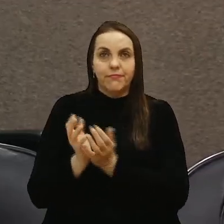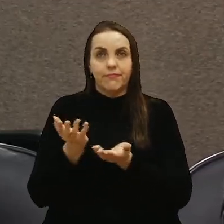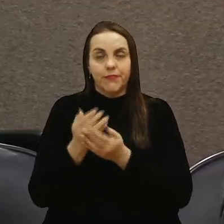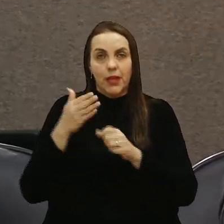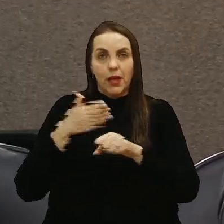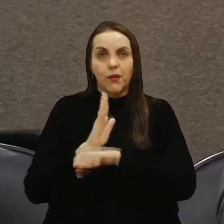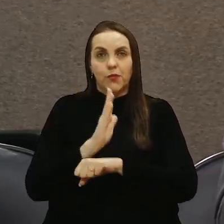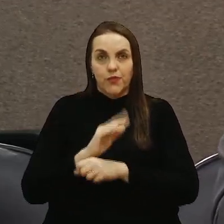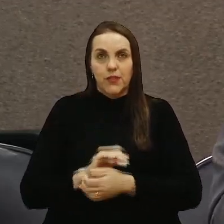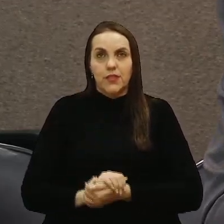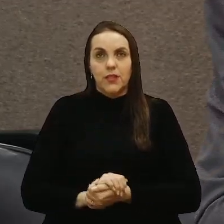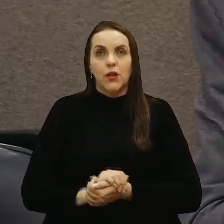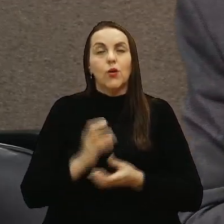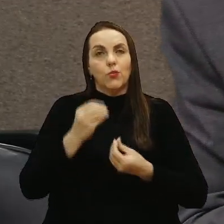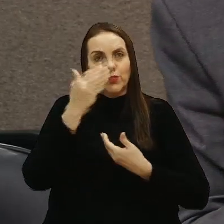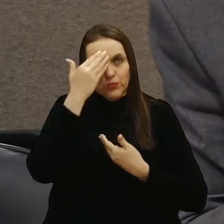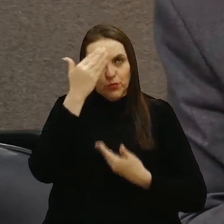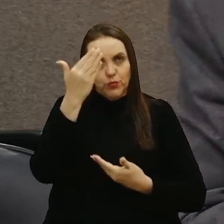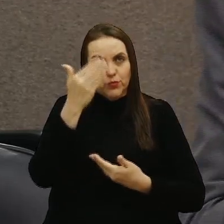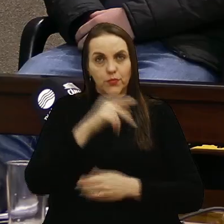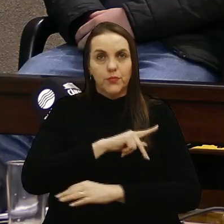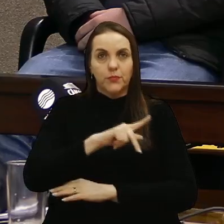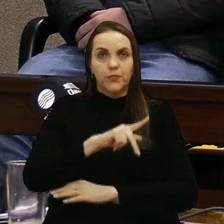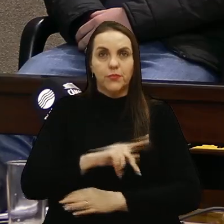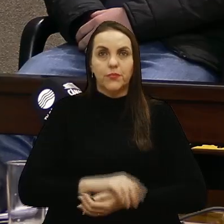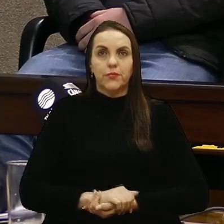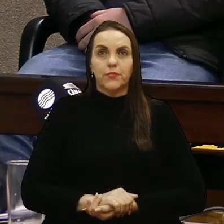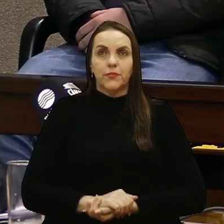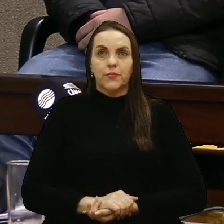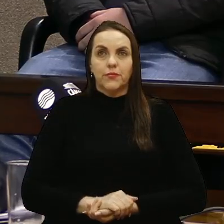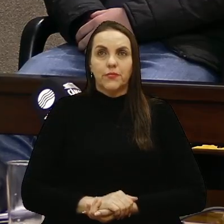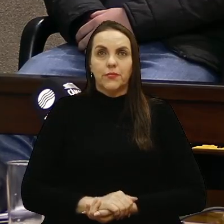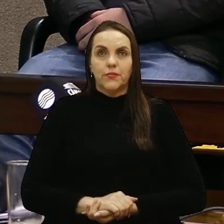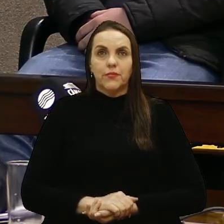da aprovação. Muito obrigado, senhor presidente. Obrigado, vereador Jack.